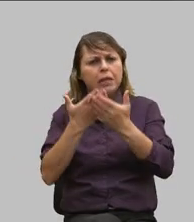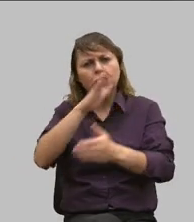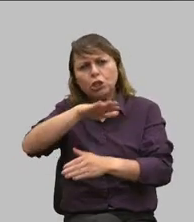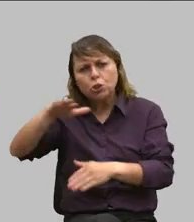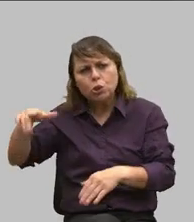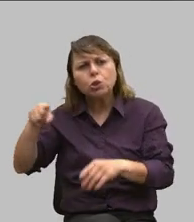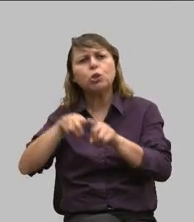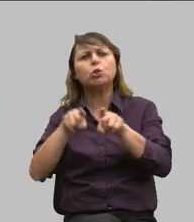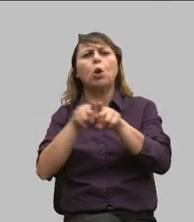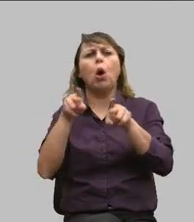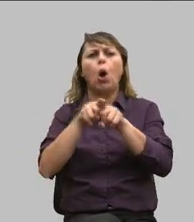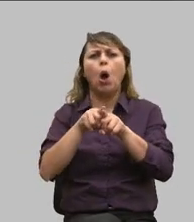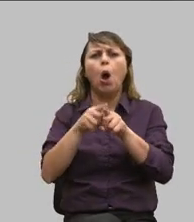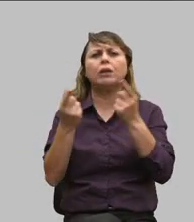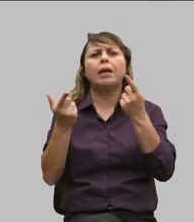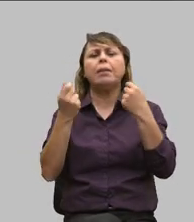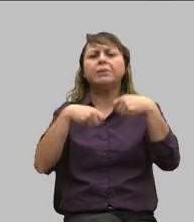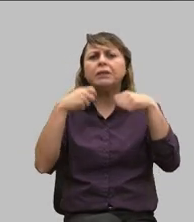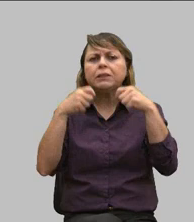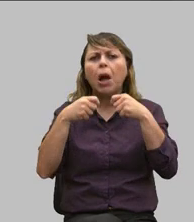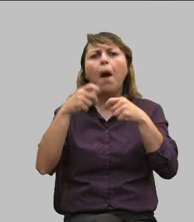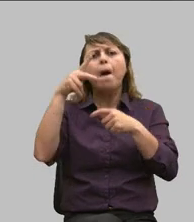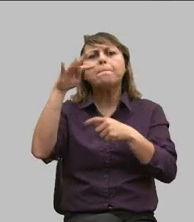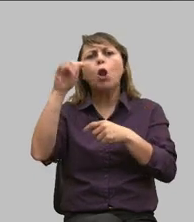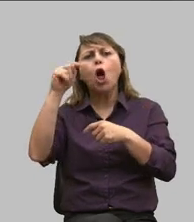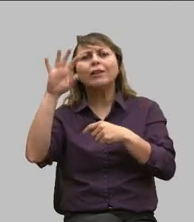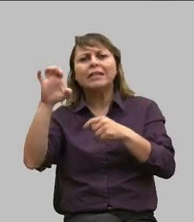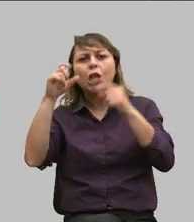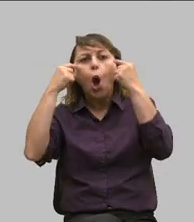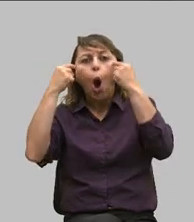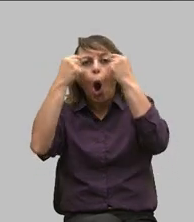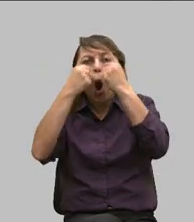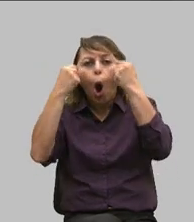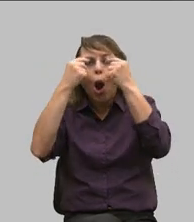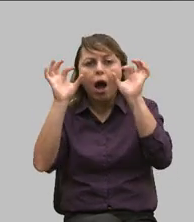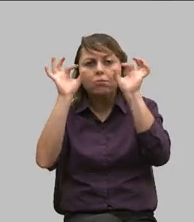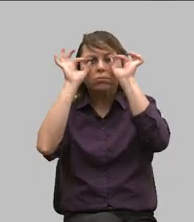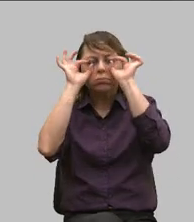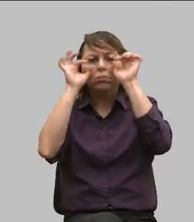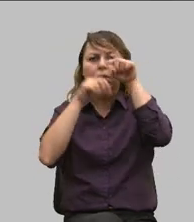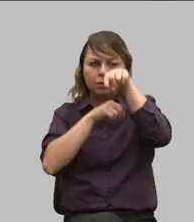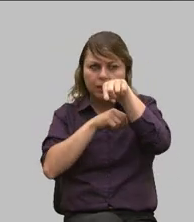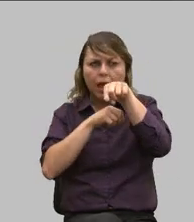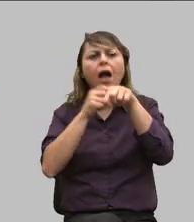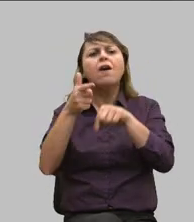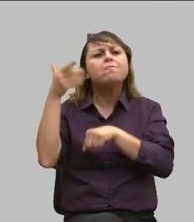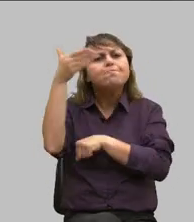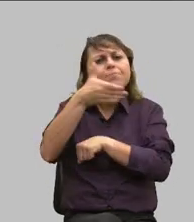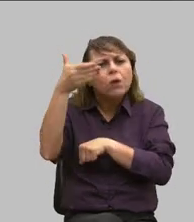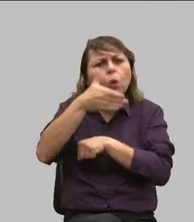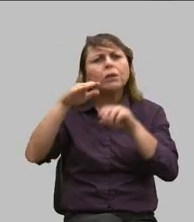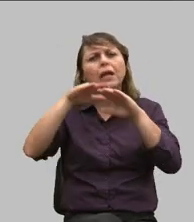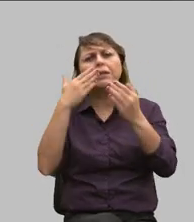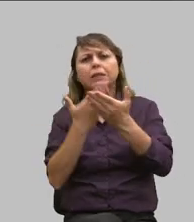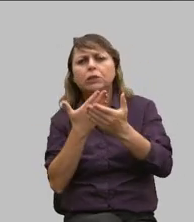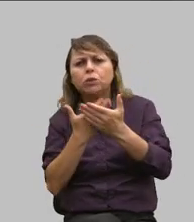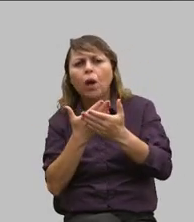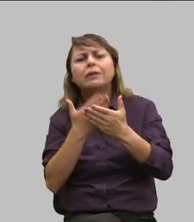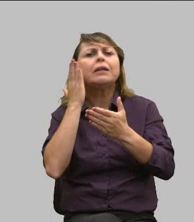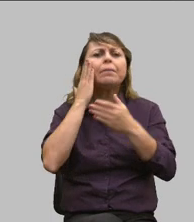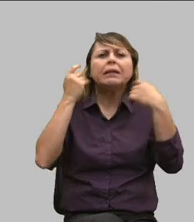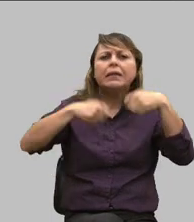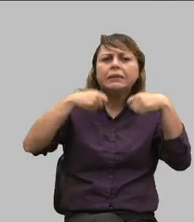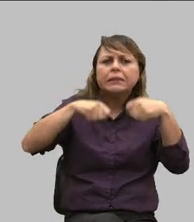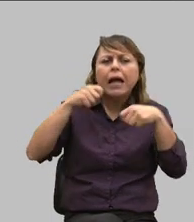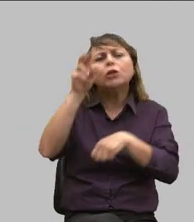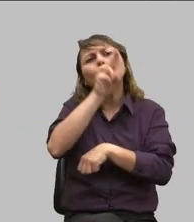prótese auditiva prótese ocular e identificação de Diagnósticos tardios né muitas vezes frequentando as escolas sem saber da necessidade do uso D